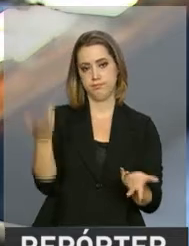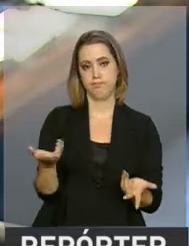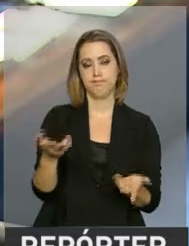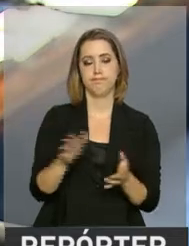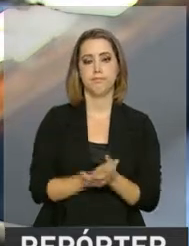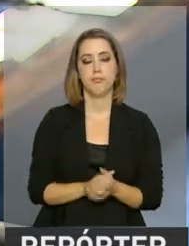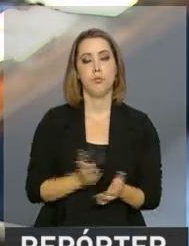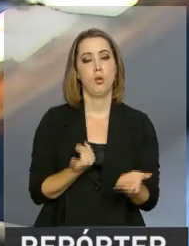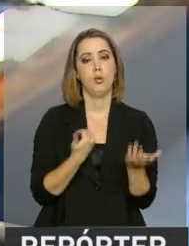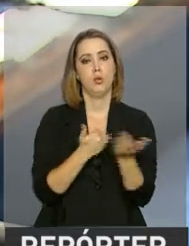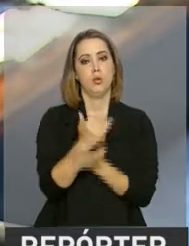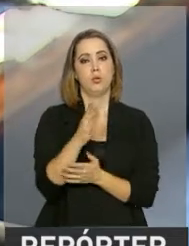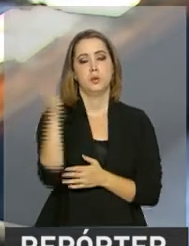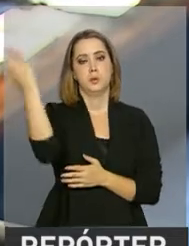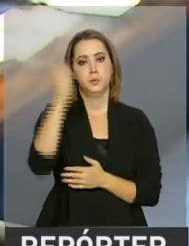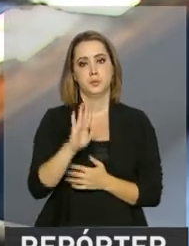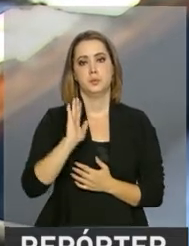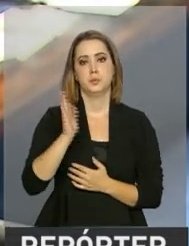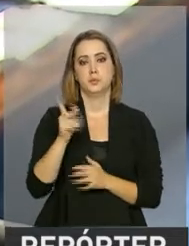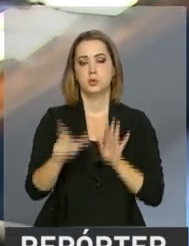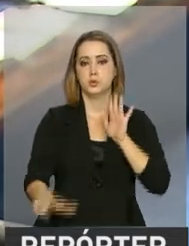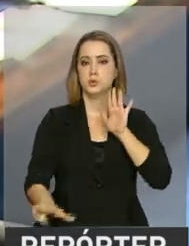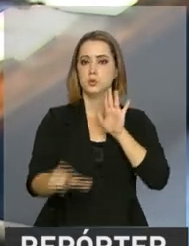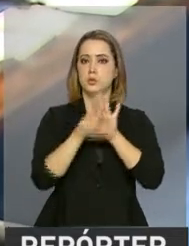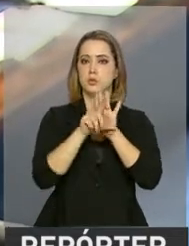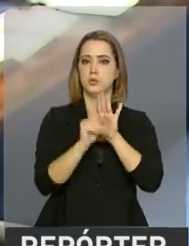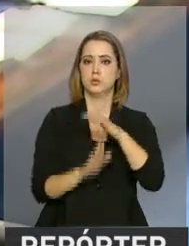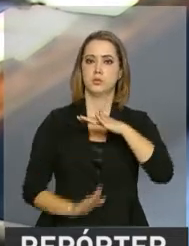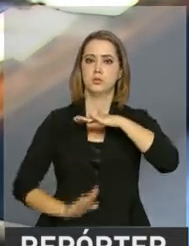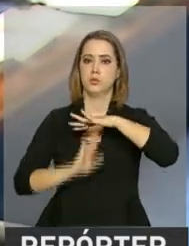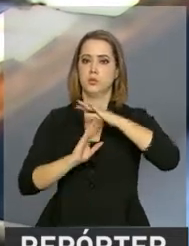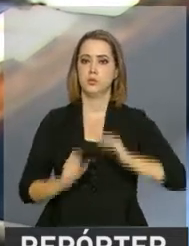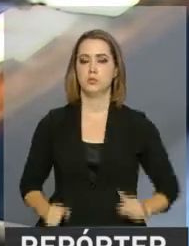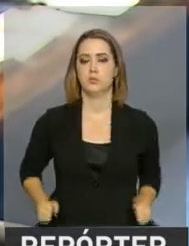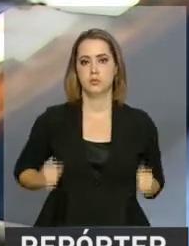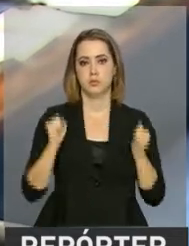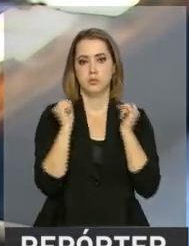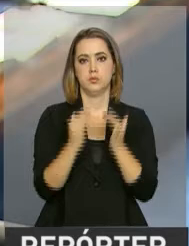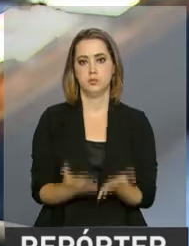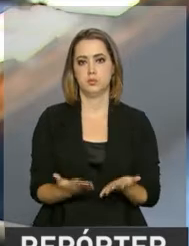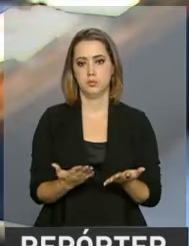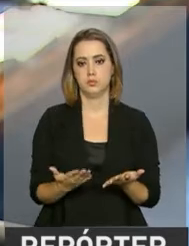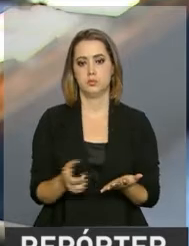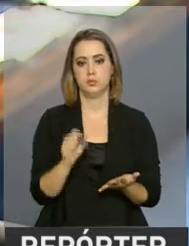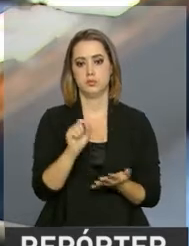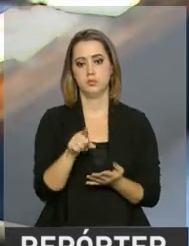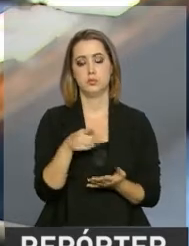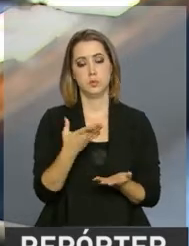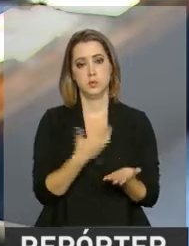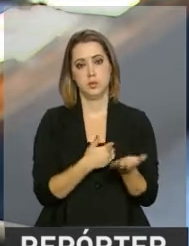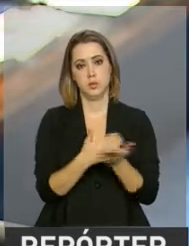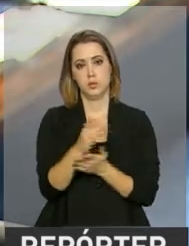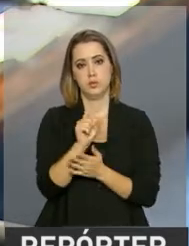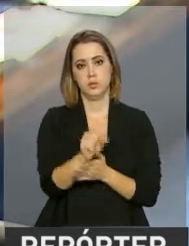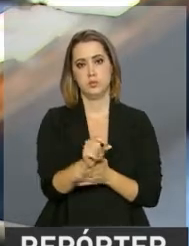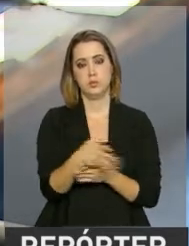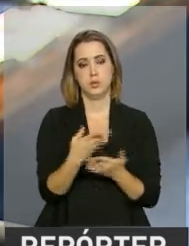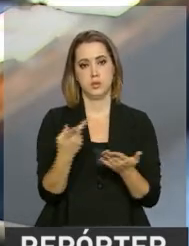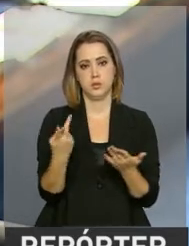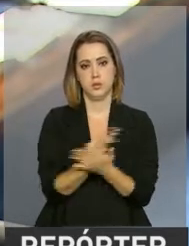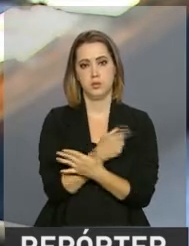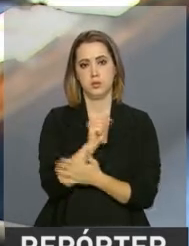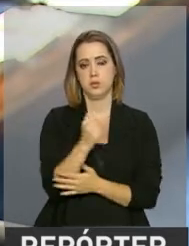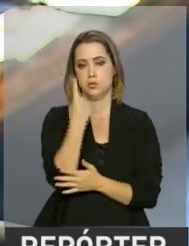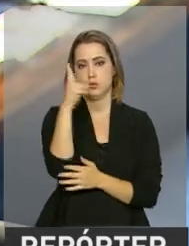partir daí o brasil já passa a ter uma lei que estabelece um teto para o aumento dos gastos públicos e ela vai ser colocado em prática pela primeira